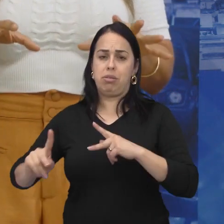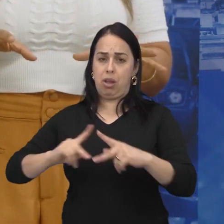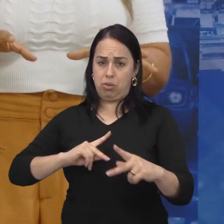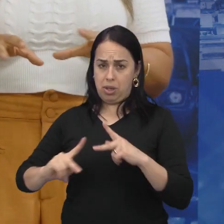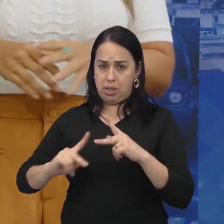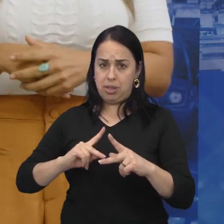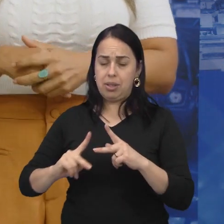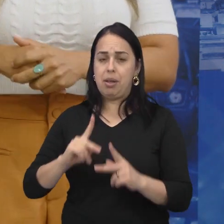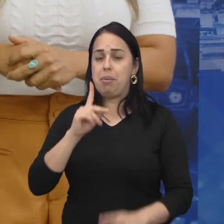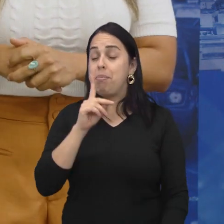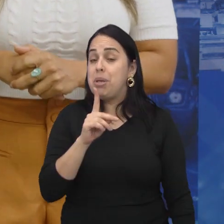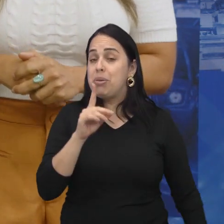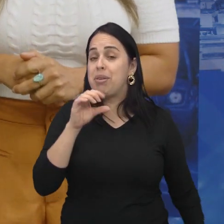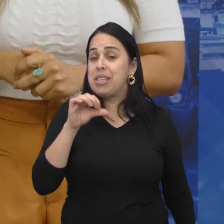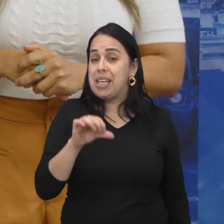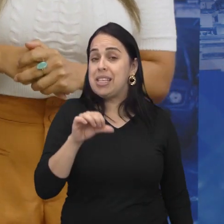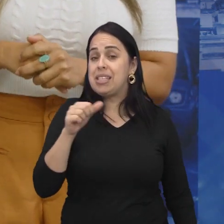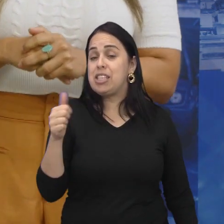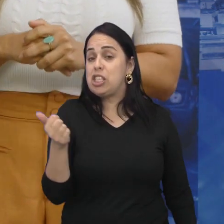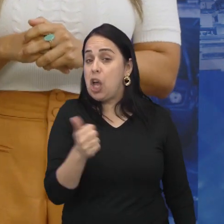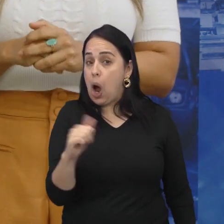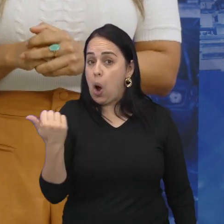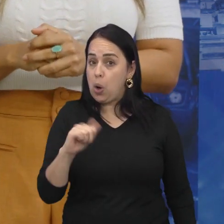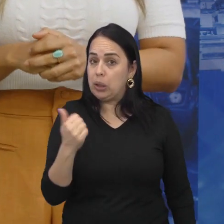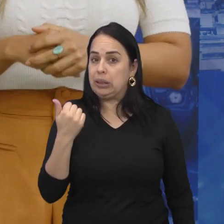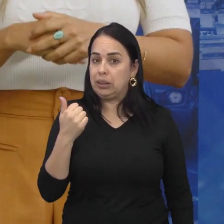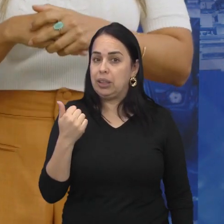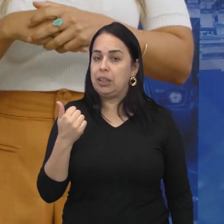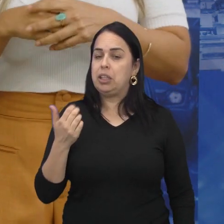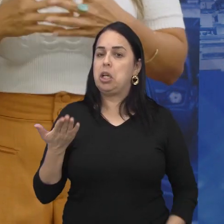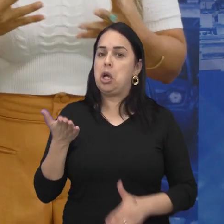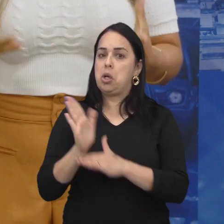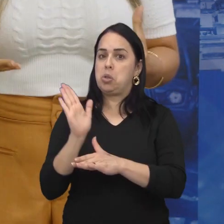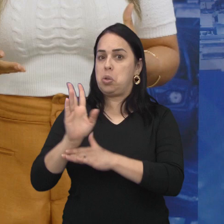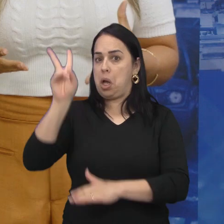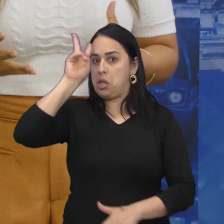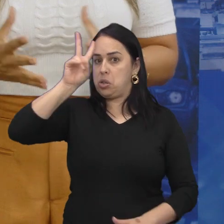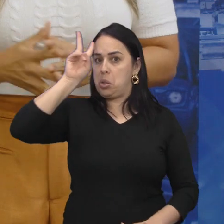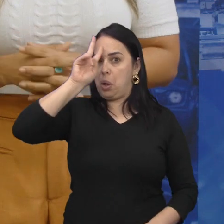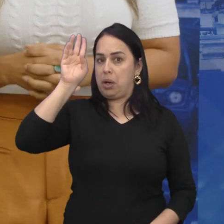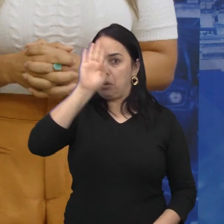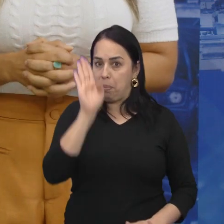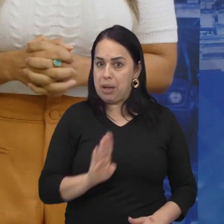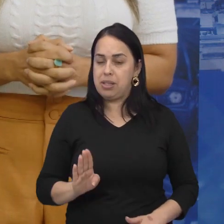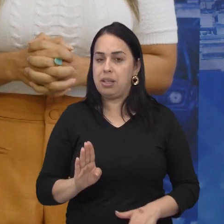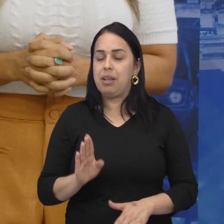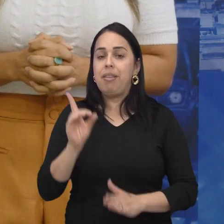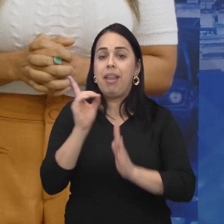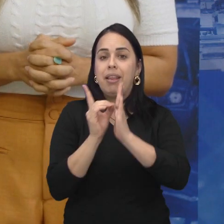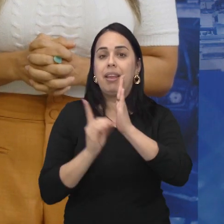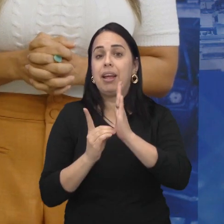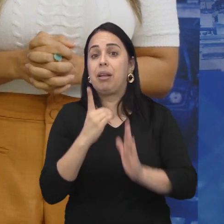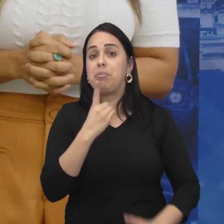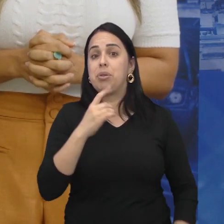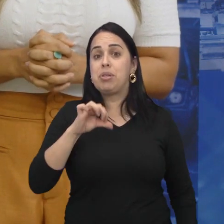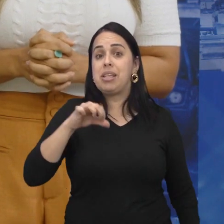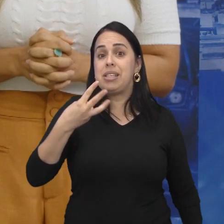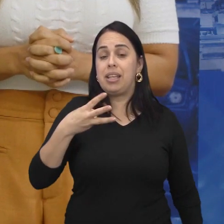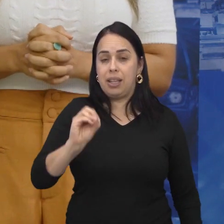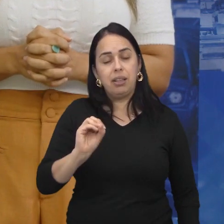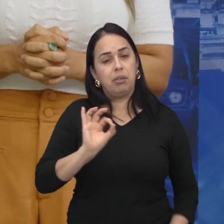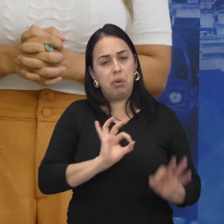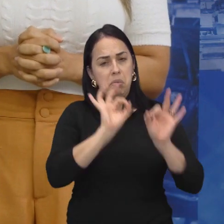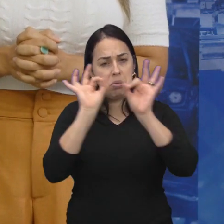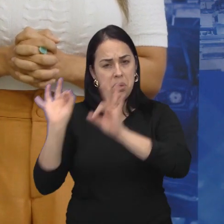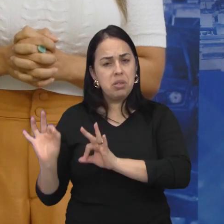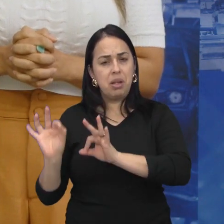José dos Campos em 1911 e entrou para a história do país na década de 1930.